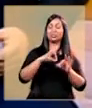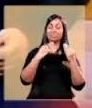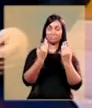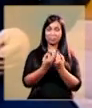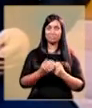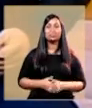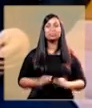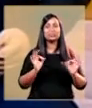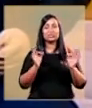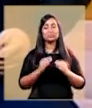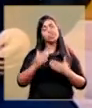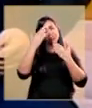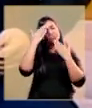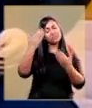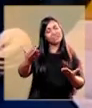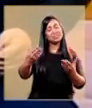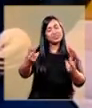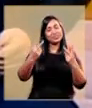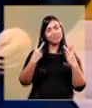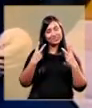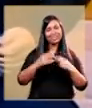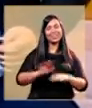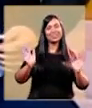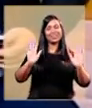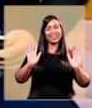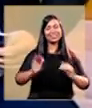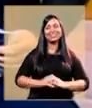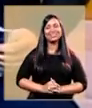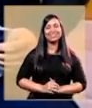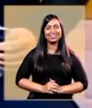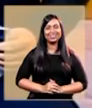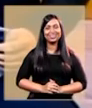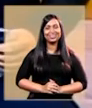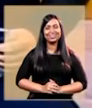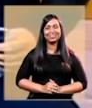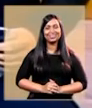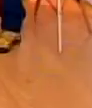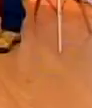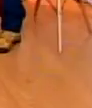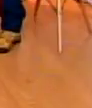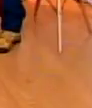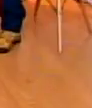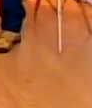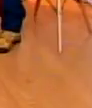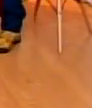para sua família. É isso mesmo. Muito obrigada por sua audiência. Até mais. Tchau.